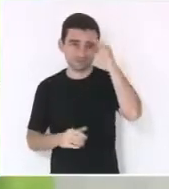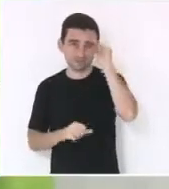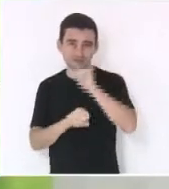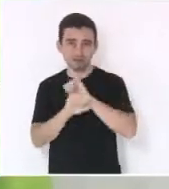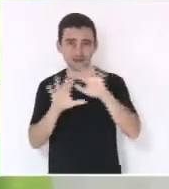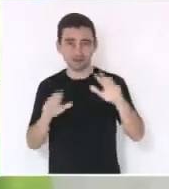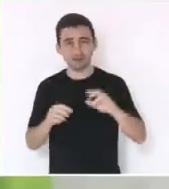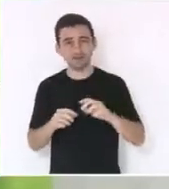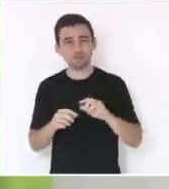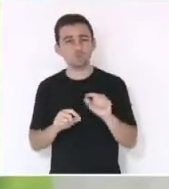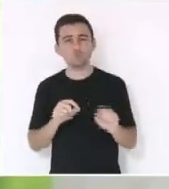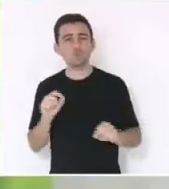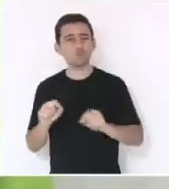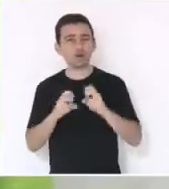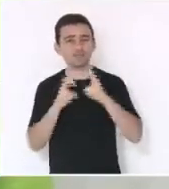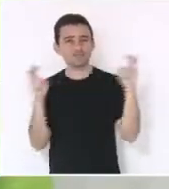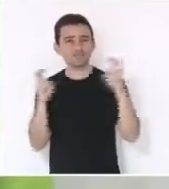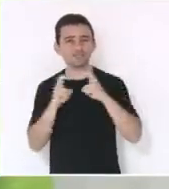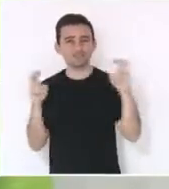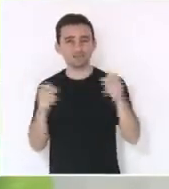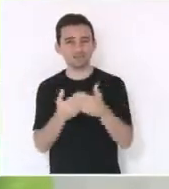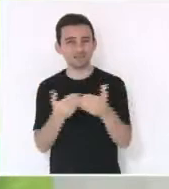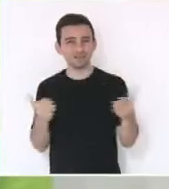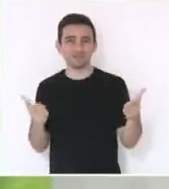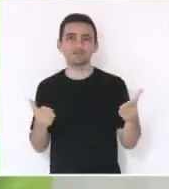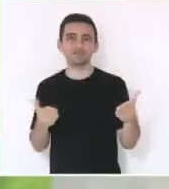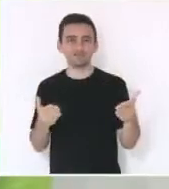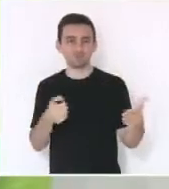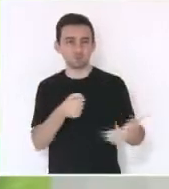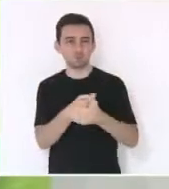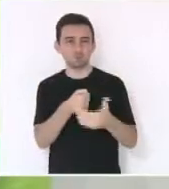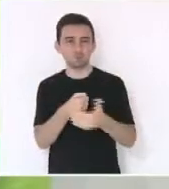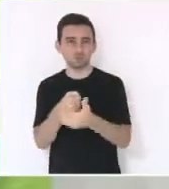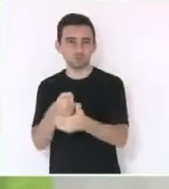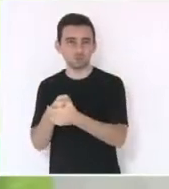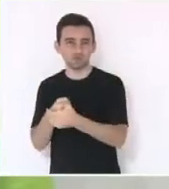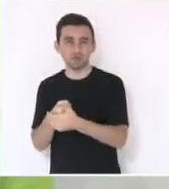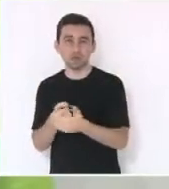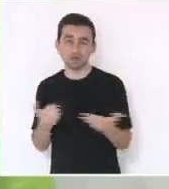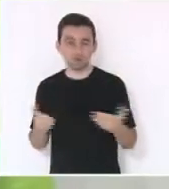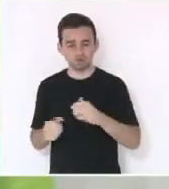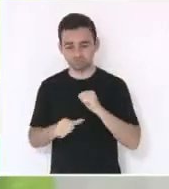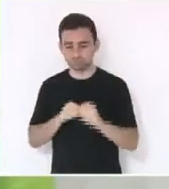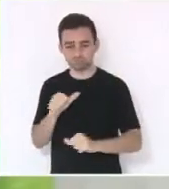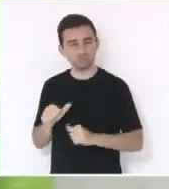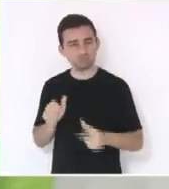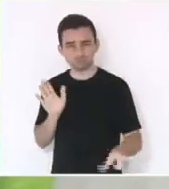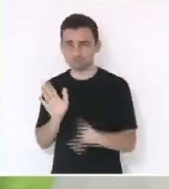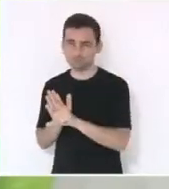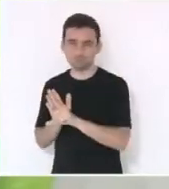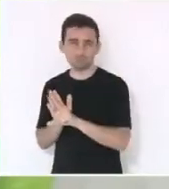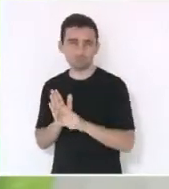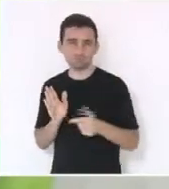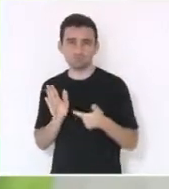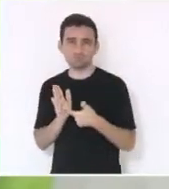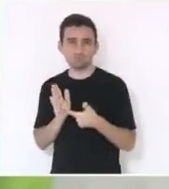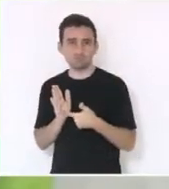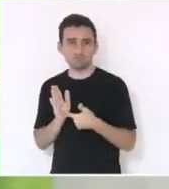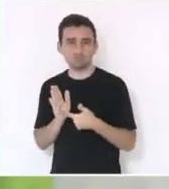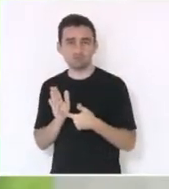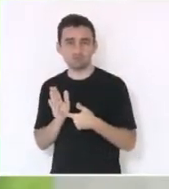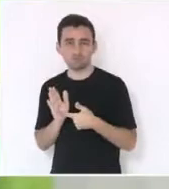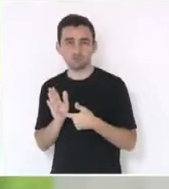clamor dessas demandas reprimidas e traduzi-las em uma lei vigente, com